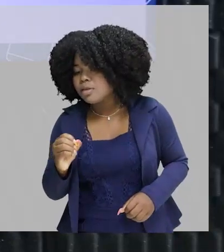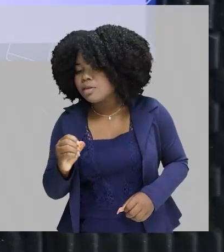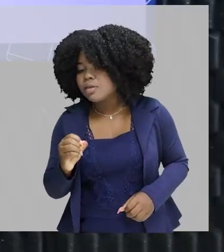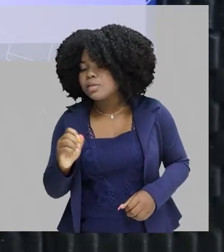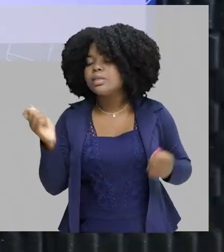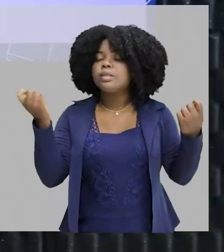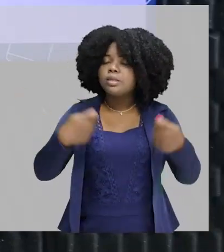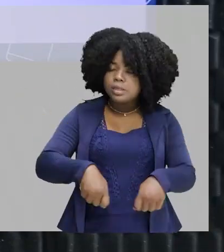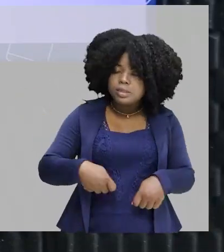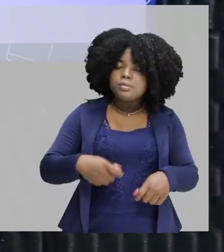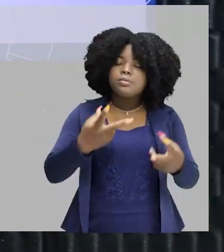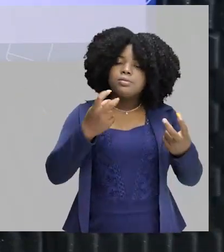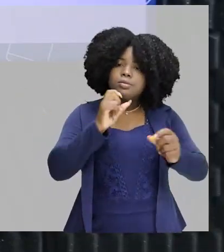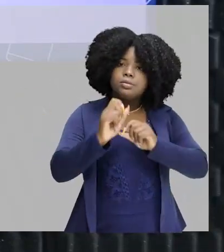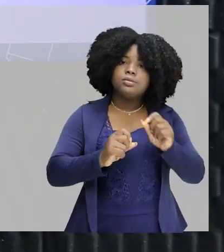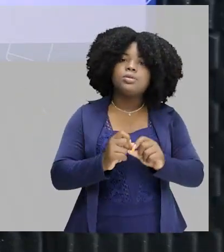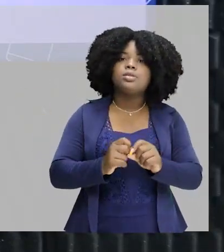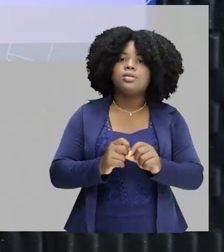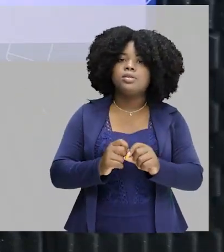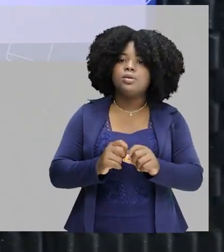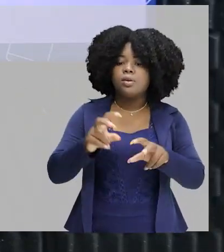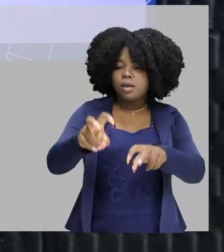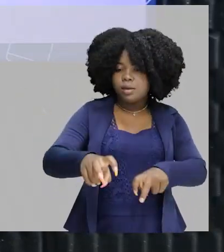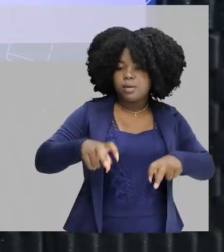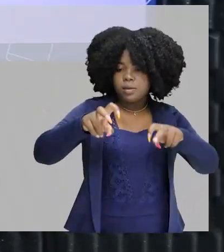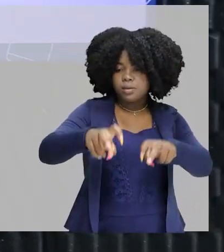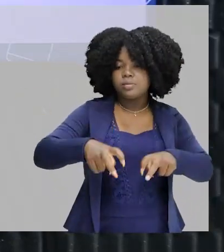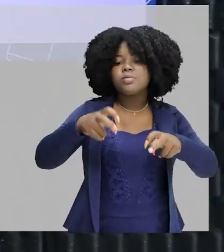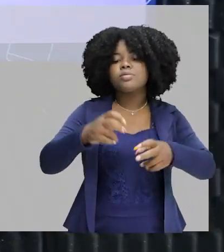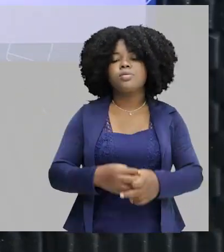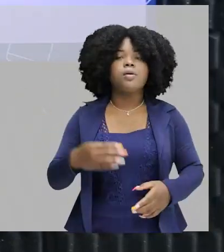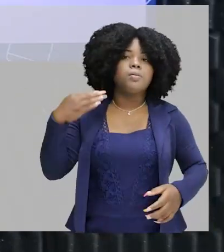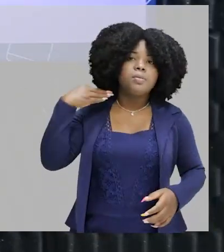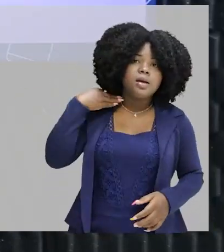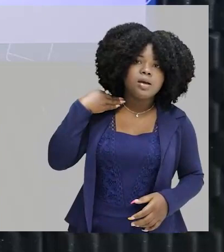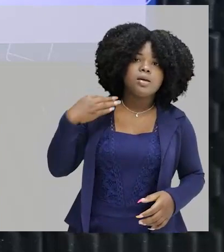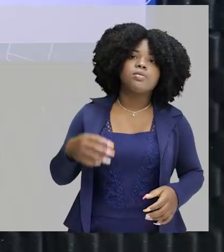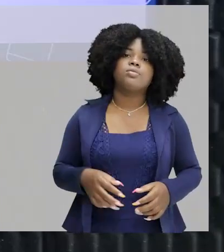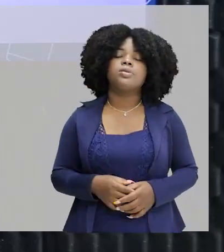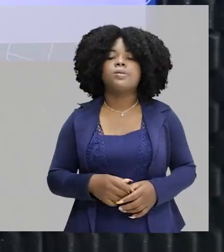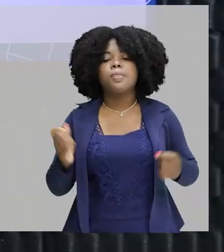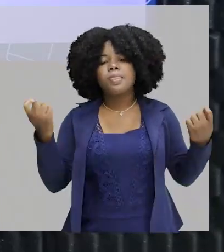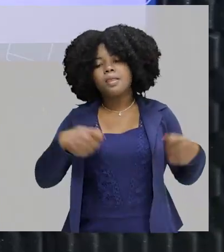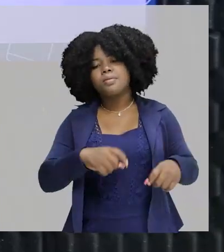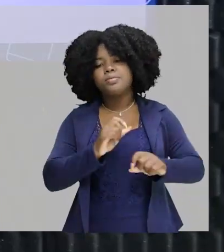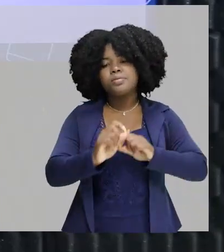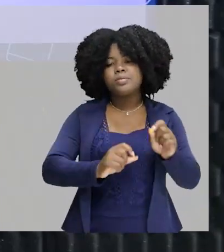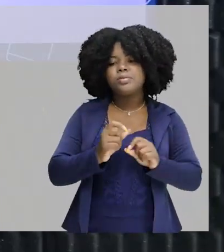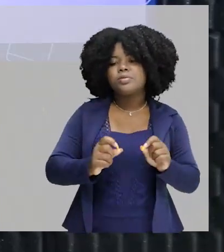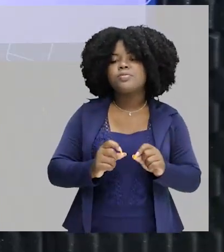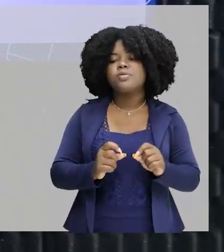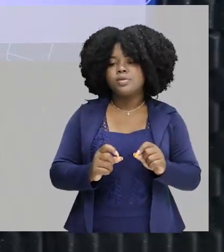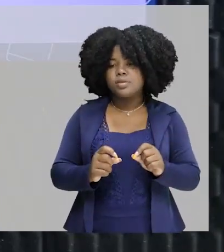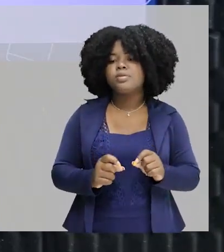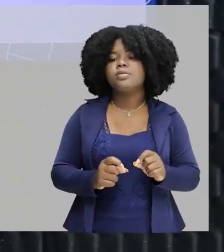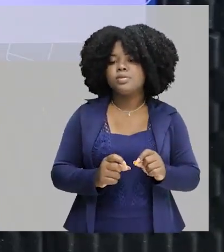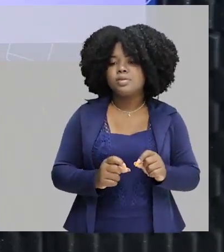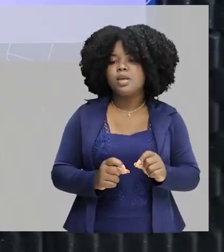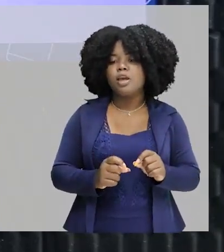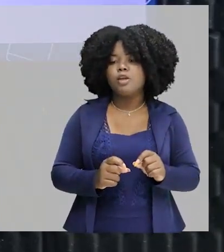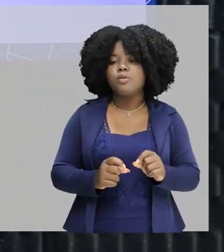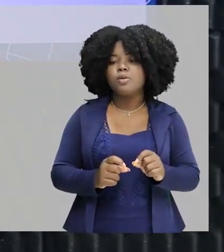consegue fazer a agricultura, o sistema bancário, eles conseguem fazer uma previsão e estimar valores